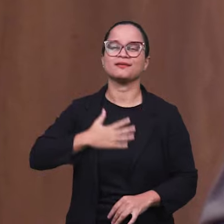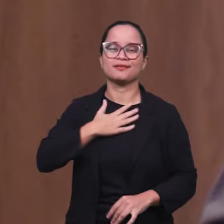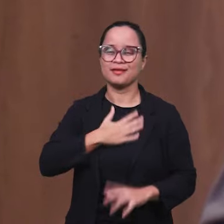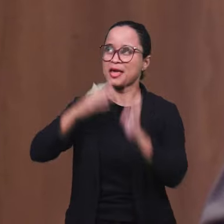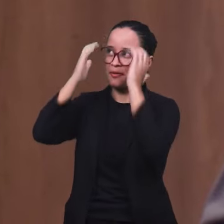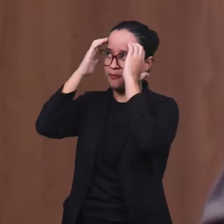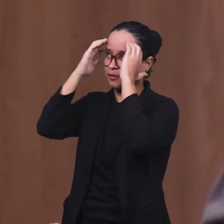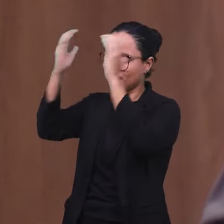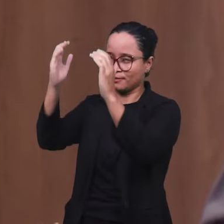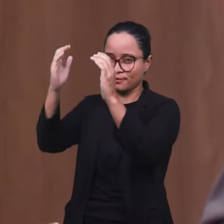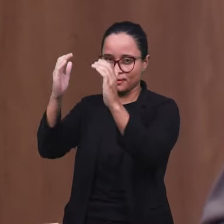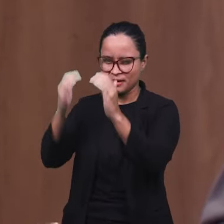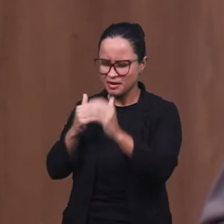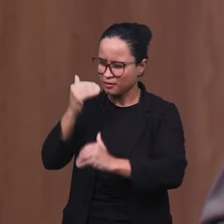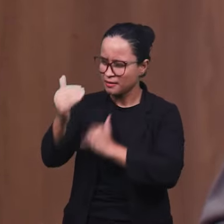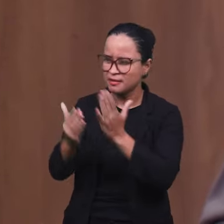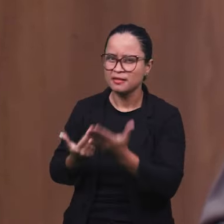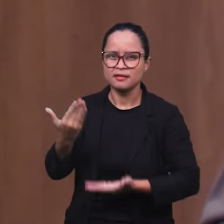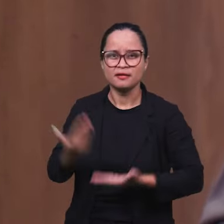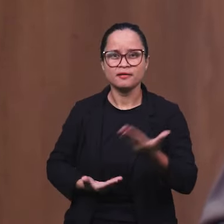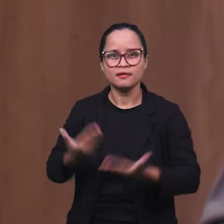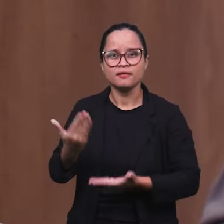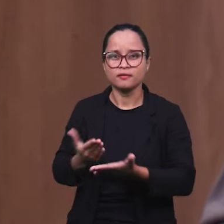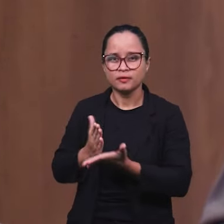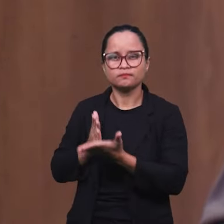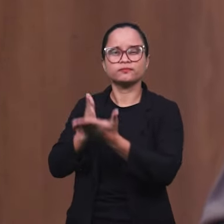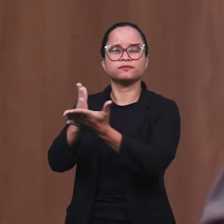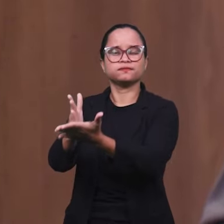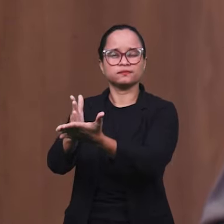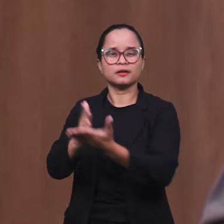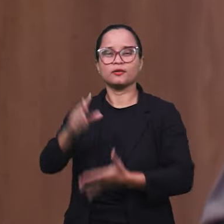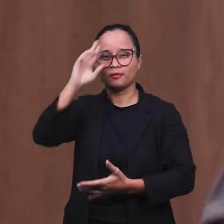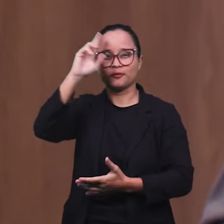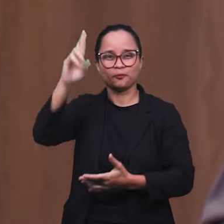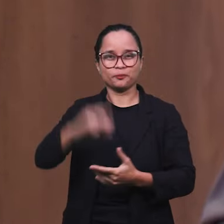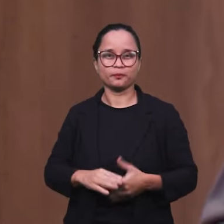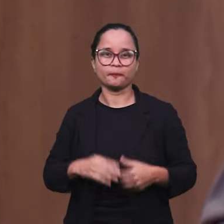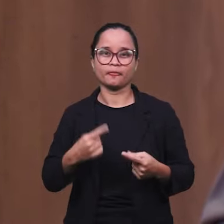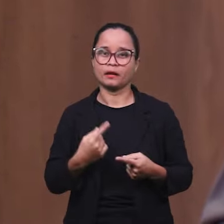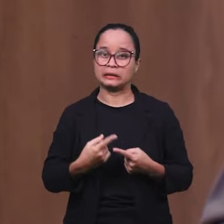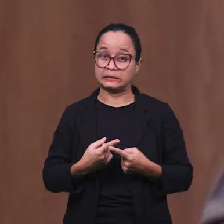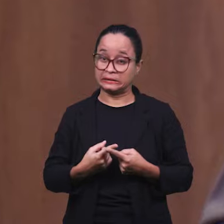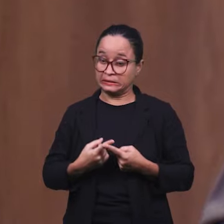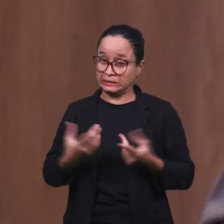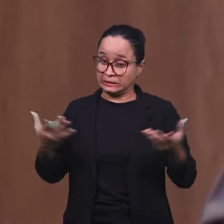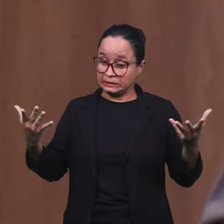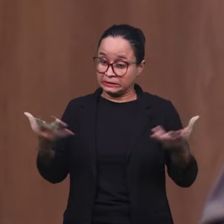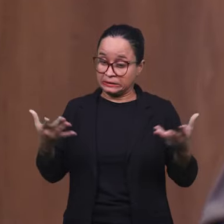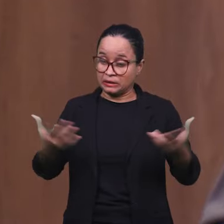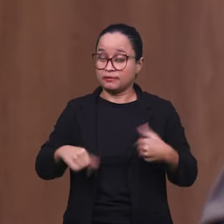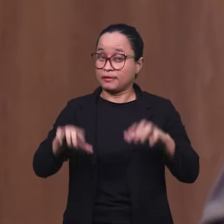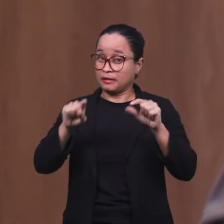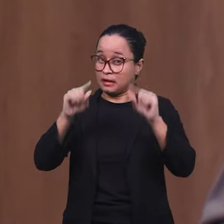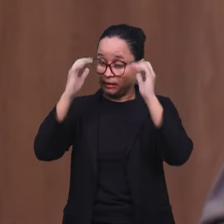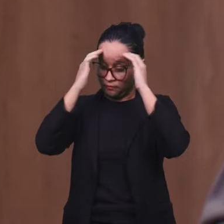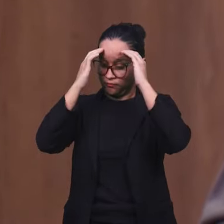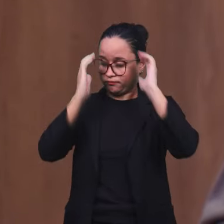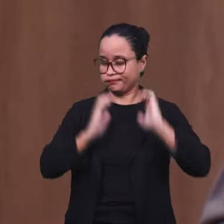isso é obediência. Desobedecer está no campo do desvio, porque quando você